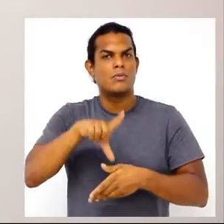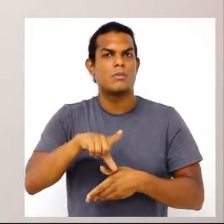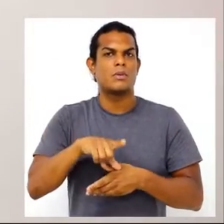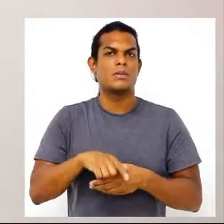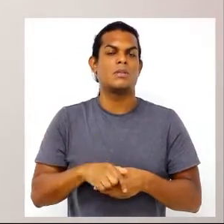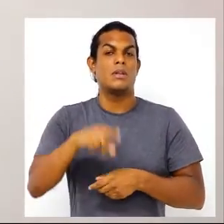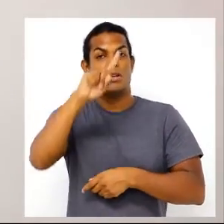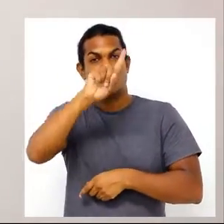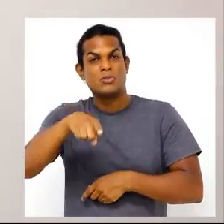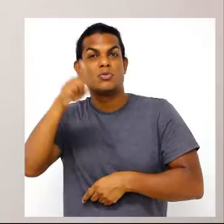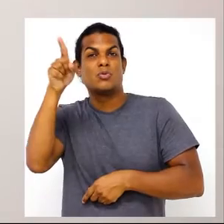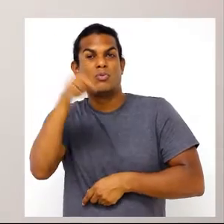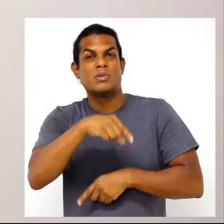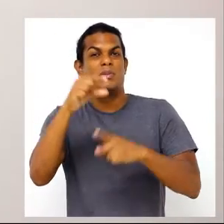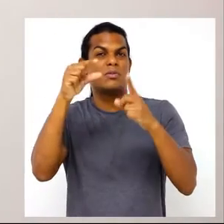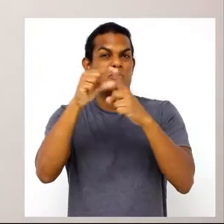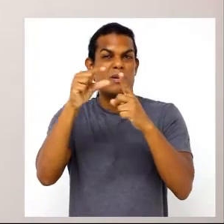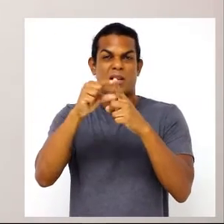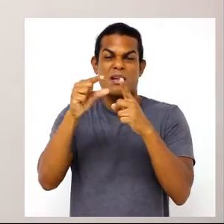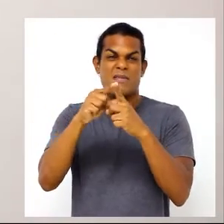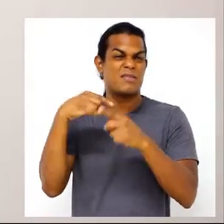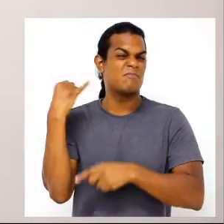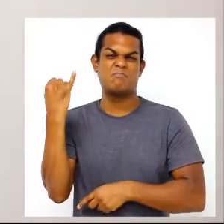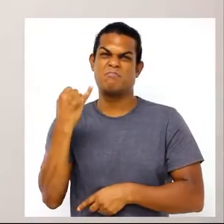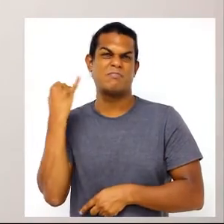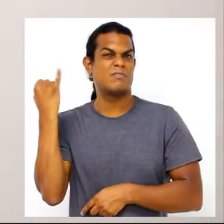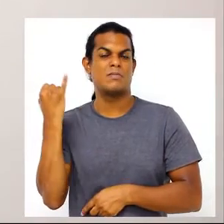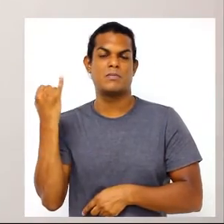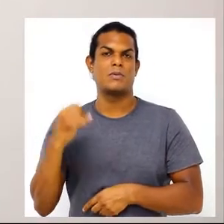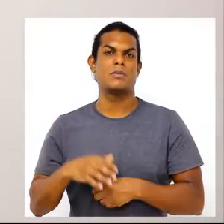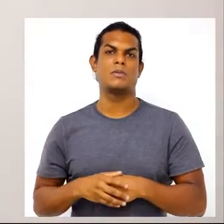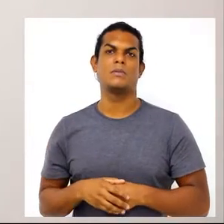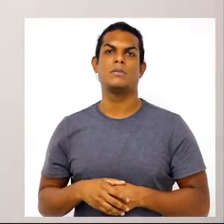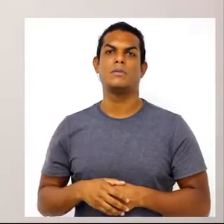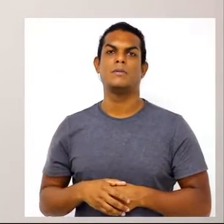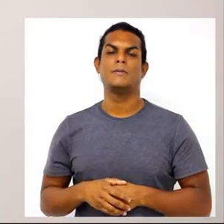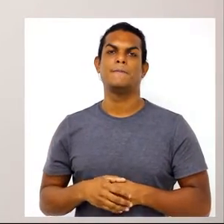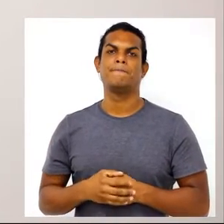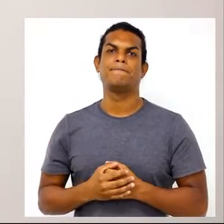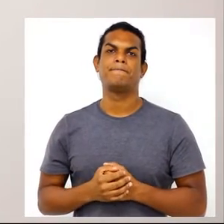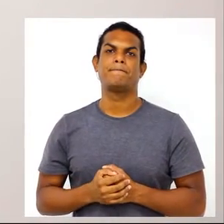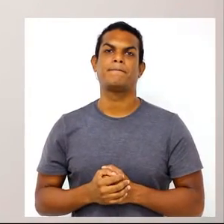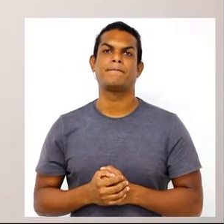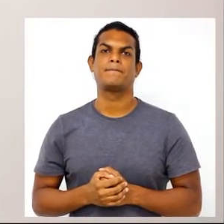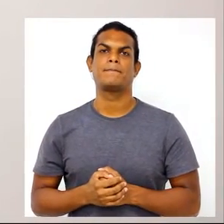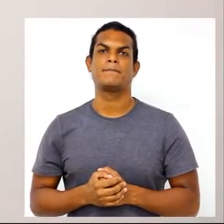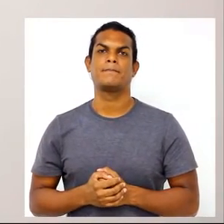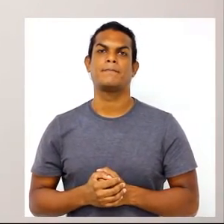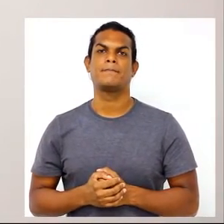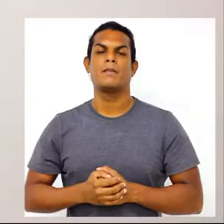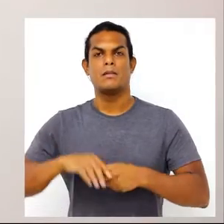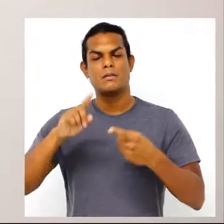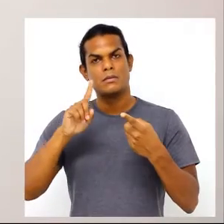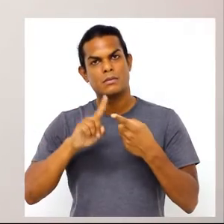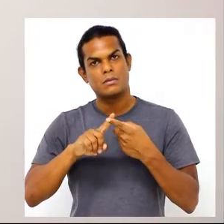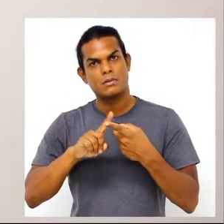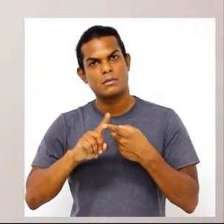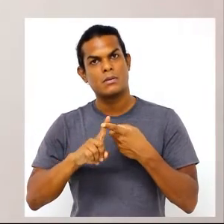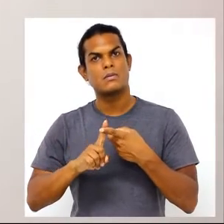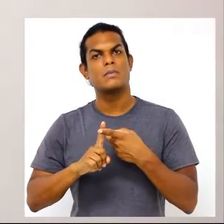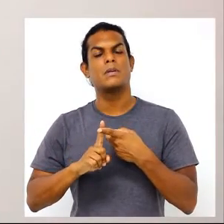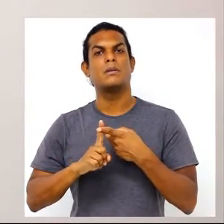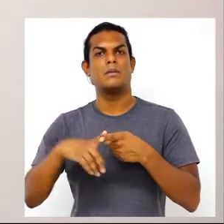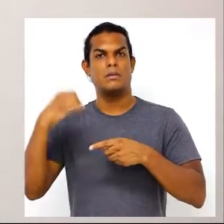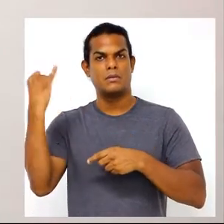desnecessário, para que o leitor possa me entender, né? Então, também, outra coisa